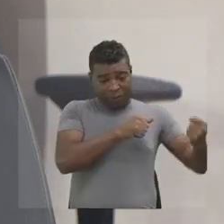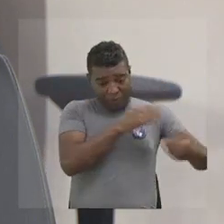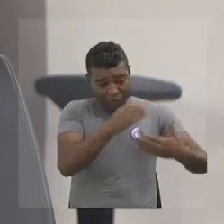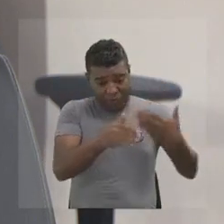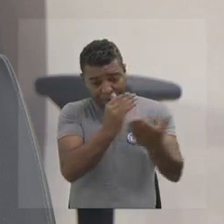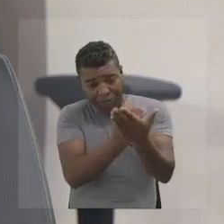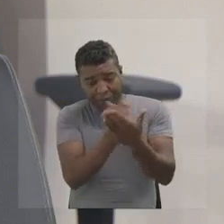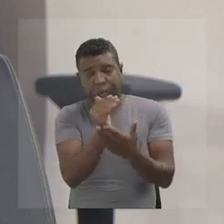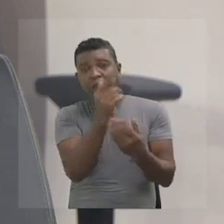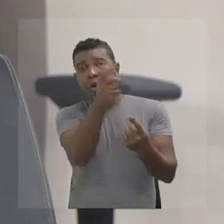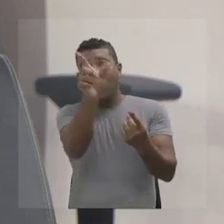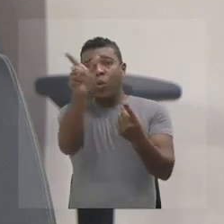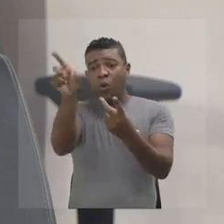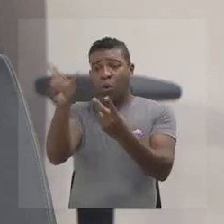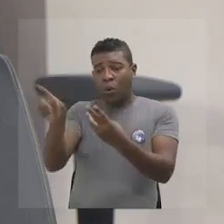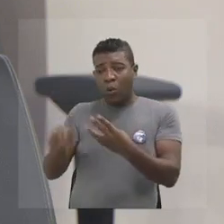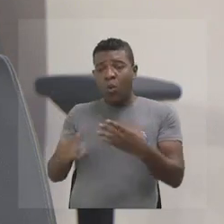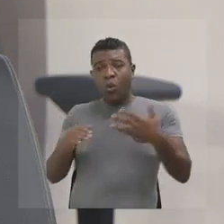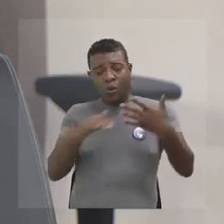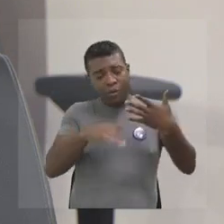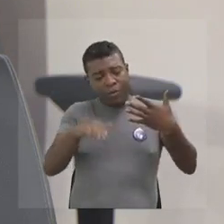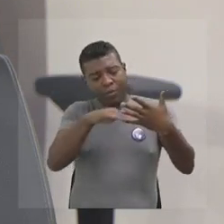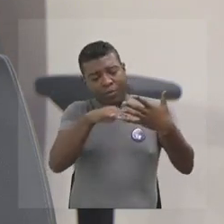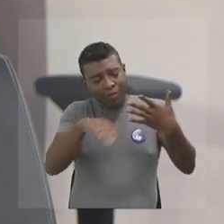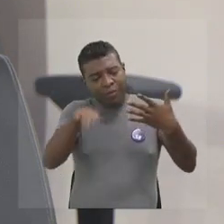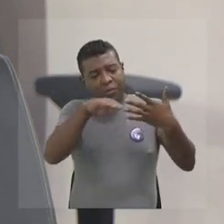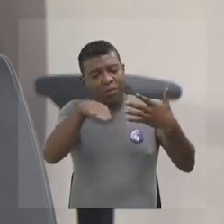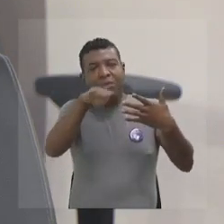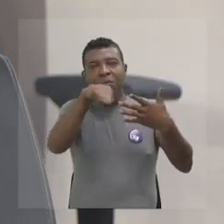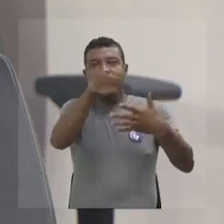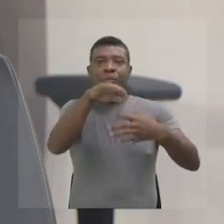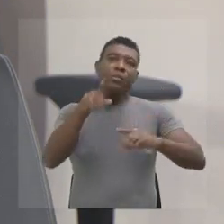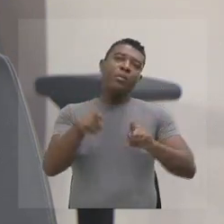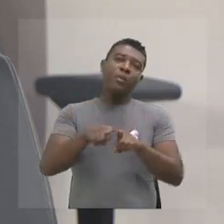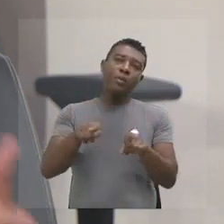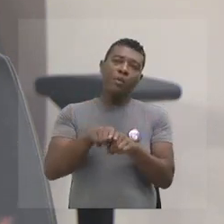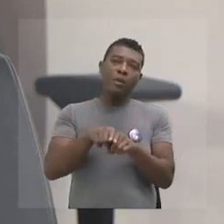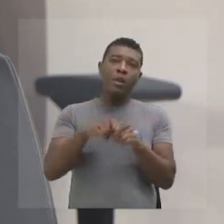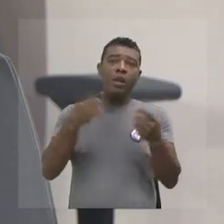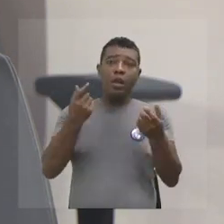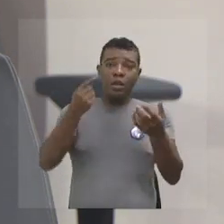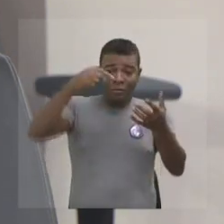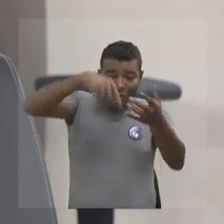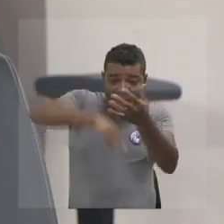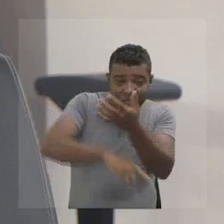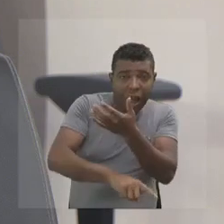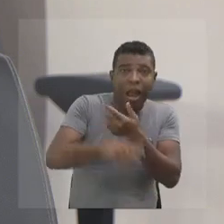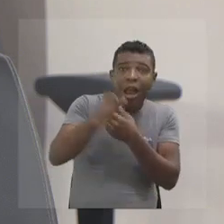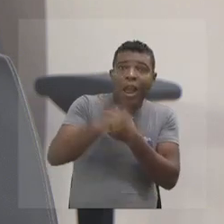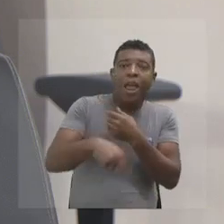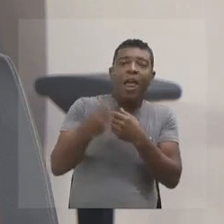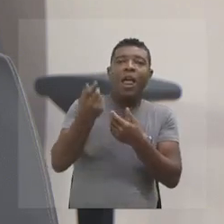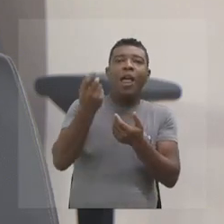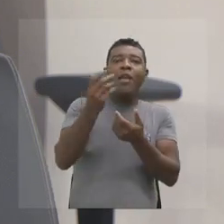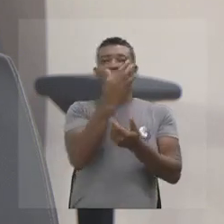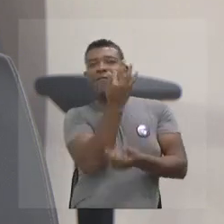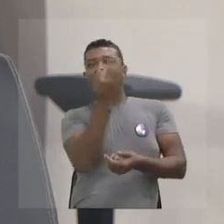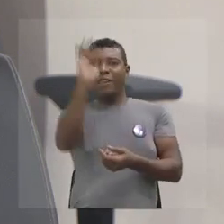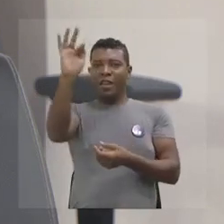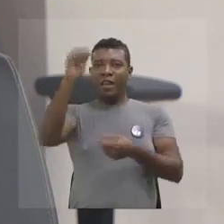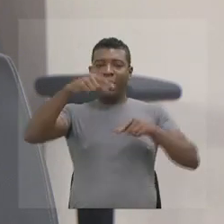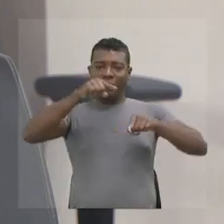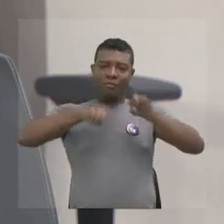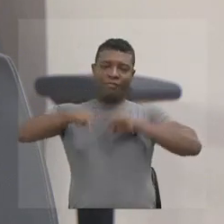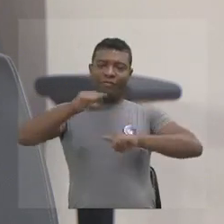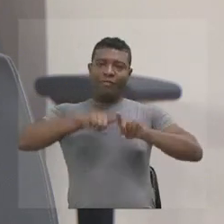em outras instâncias né nós sabemos que o subsolo é de domínio da União então nós temos aí a NM com papel importante onde